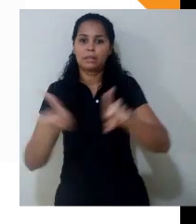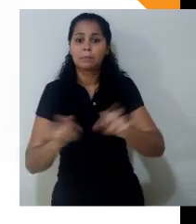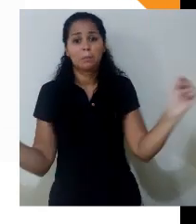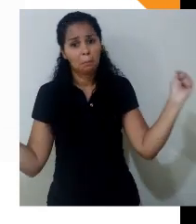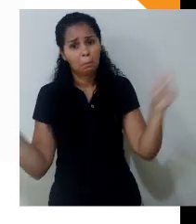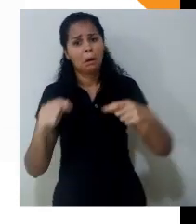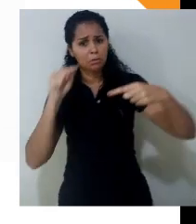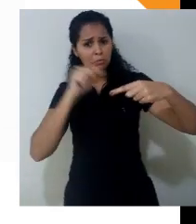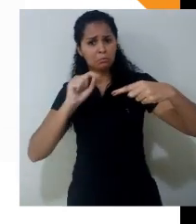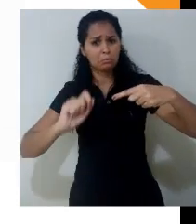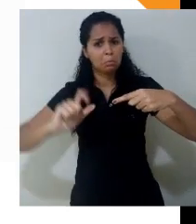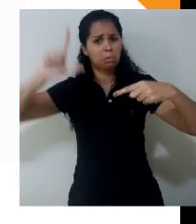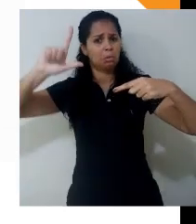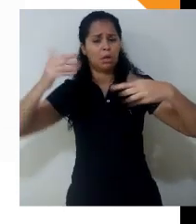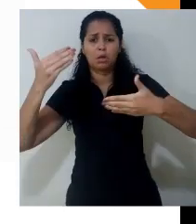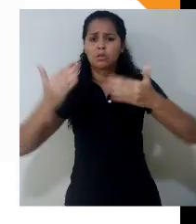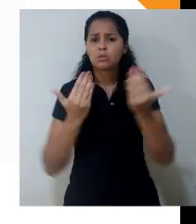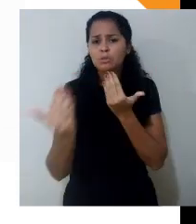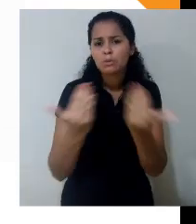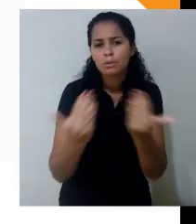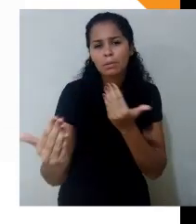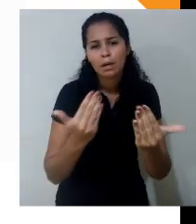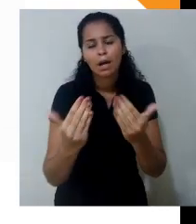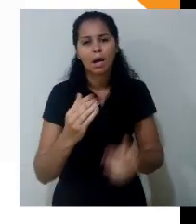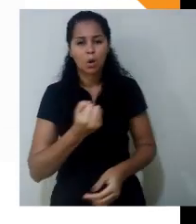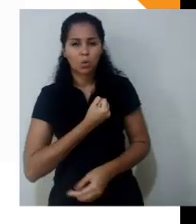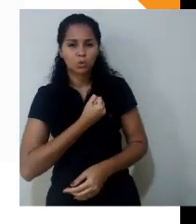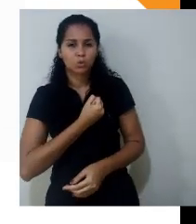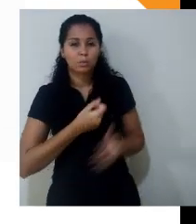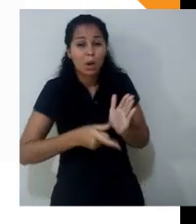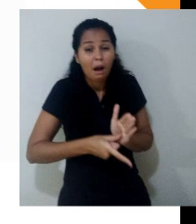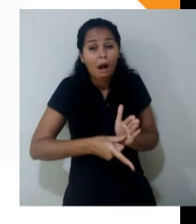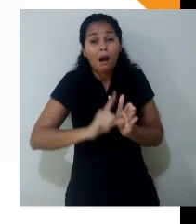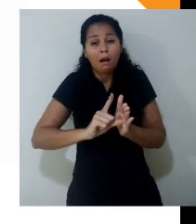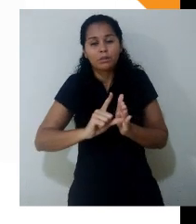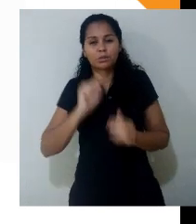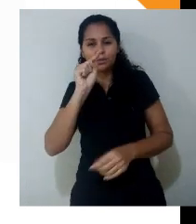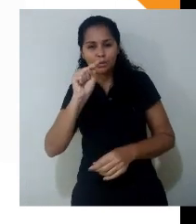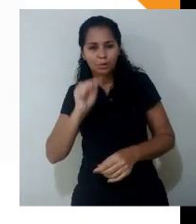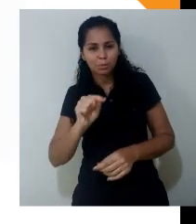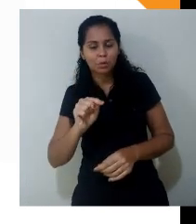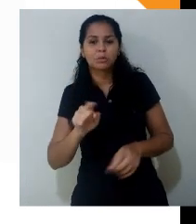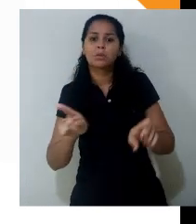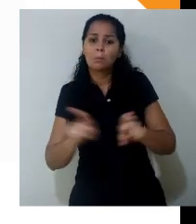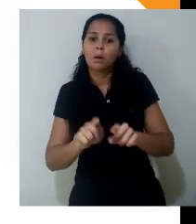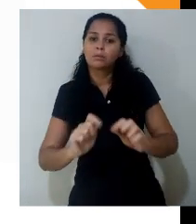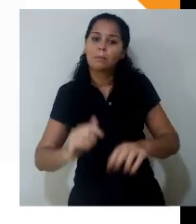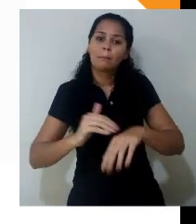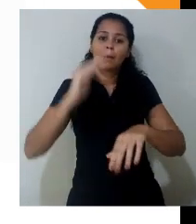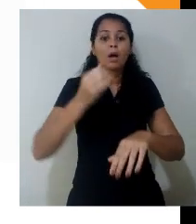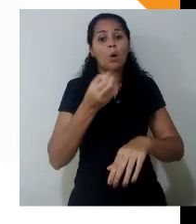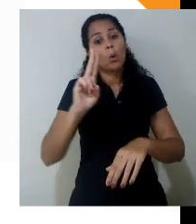pode ser maior do que o denominador, né? O número que vem antes dos dois pontos pode ser maior do que o número que vem depois dos dois pontos. E pode ser igual também.